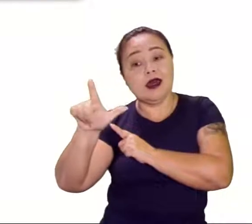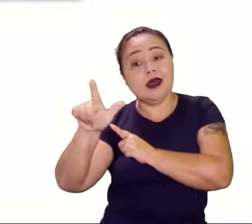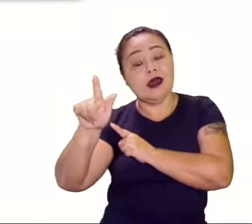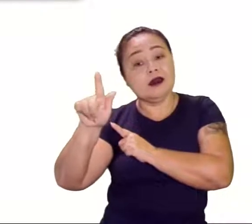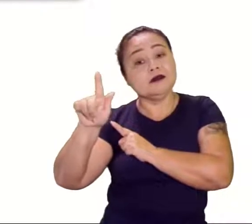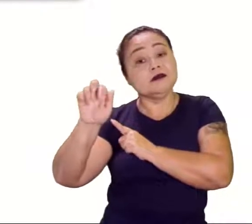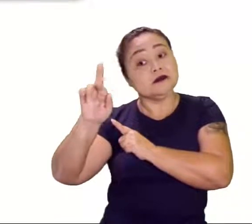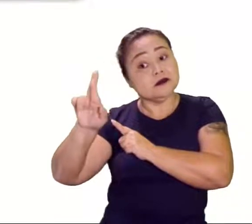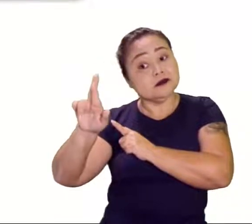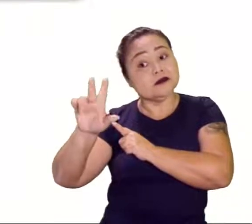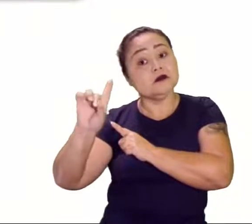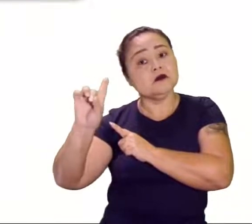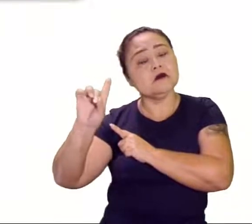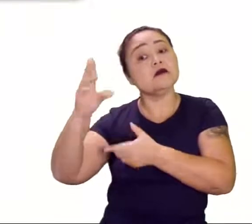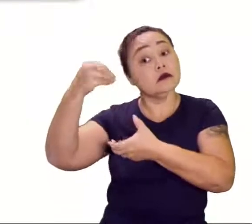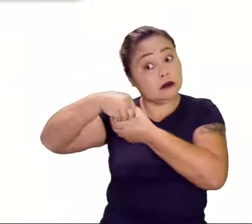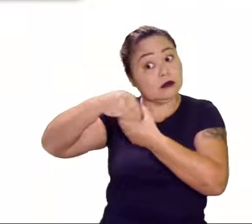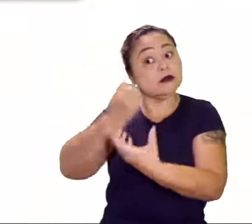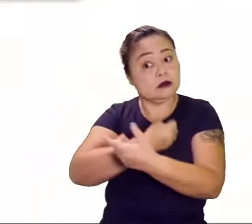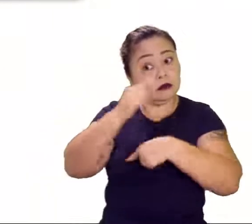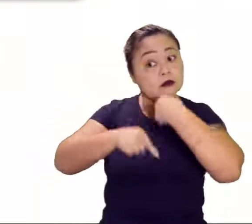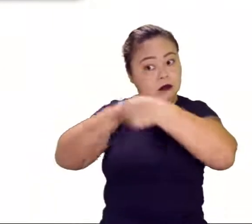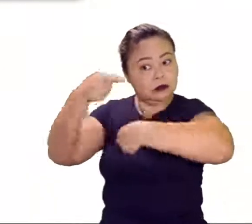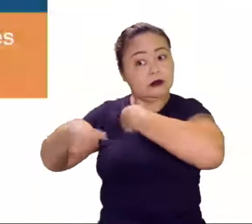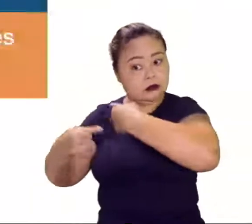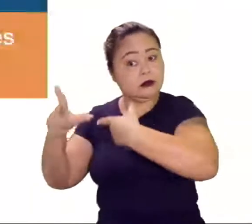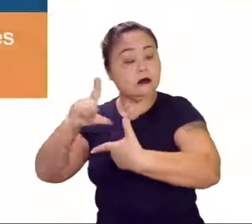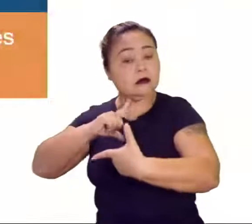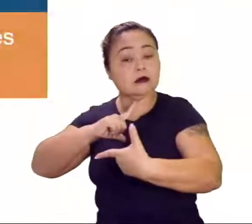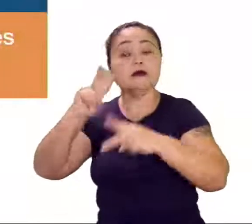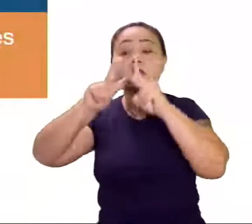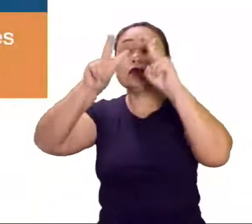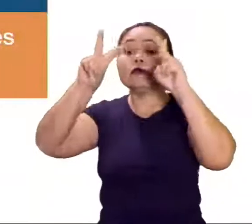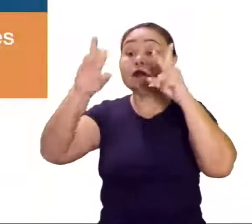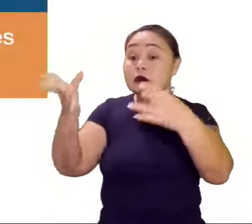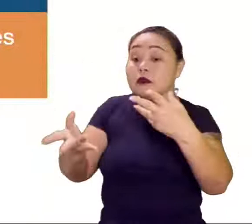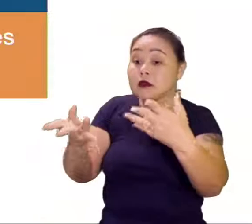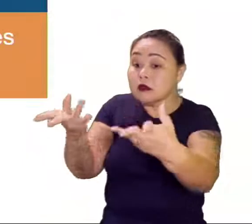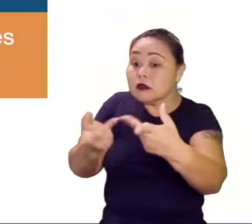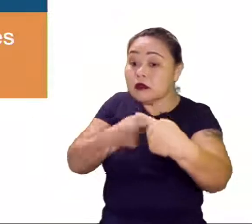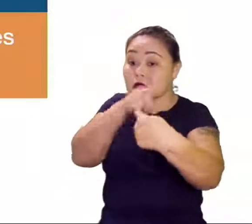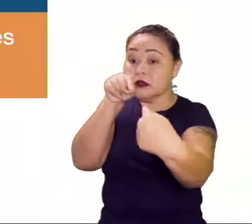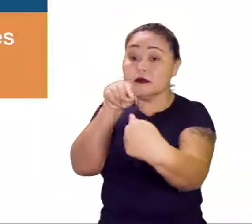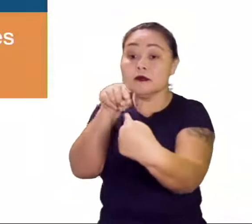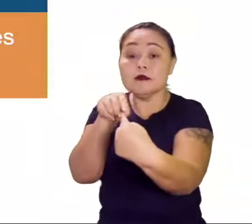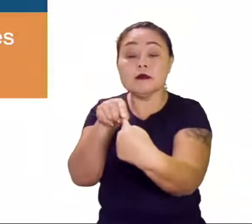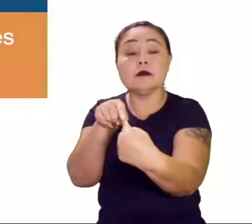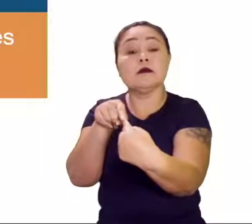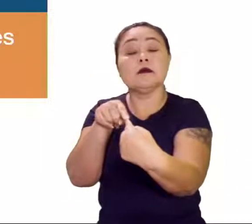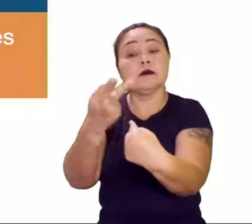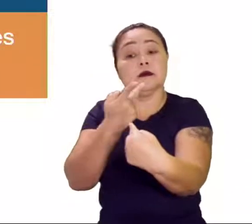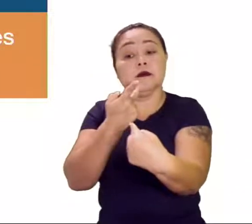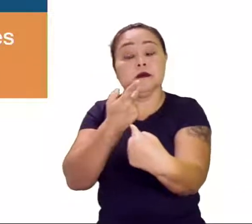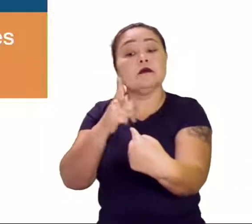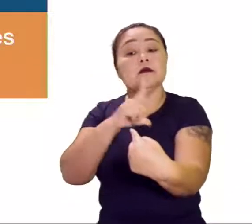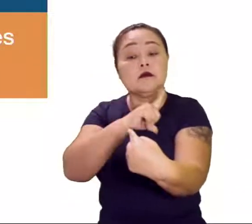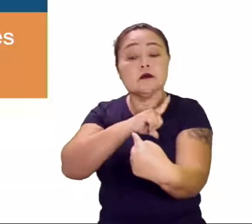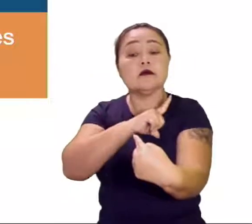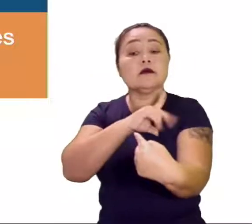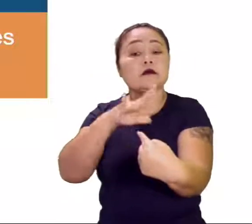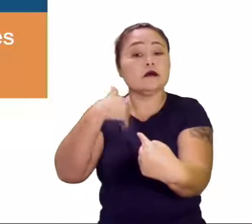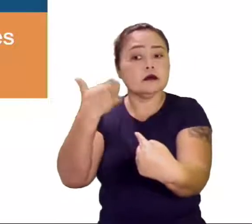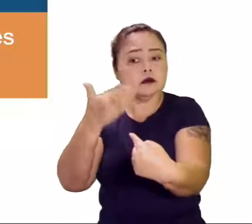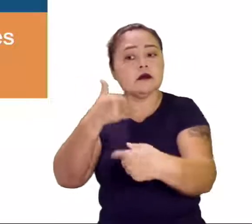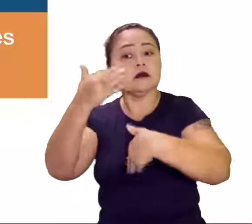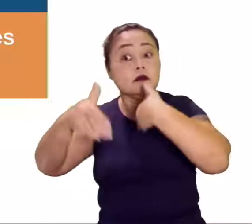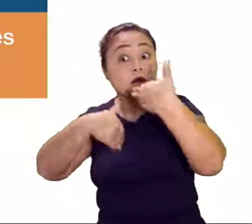das nossas progressões aritméticas, certo? Certo. E as habilidades, a gente continua com elas porque estamos, né, fazendo um trabalho para